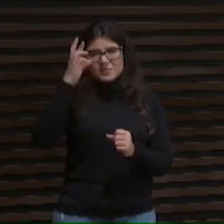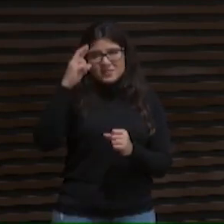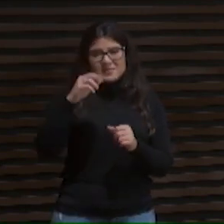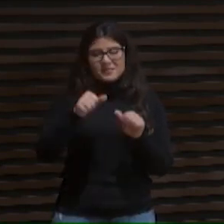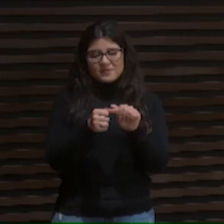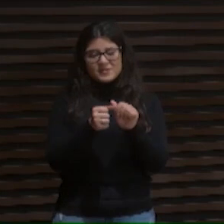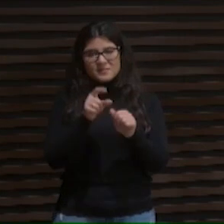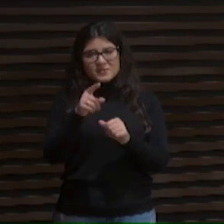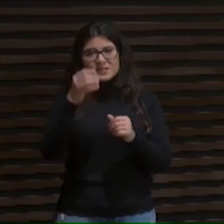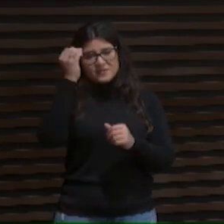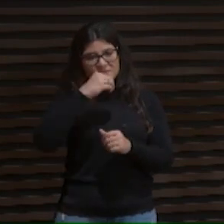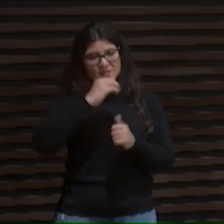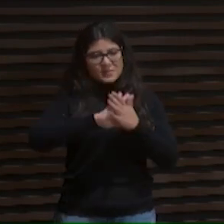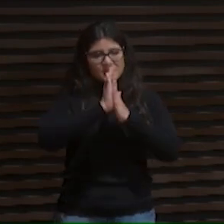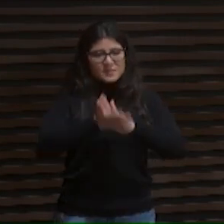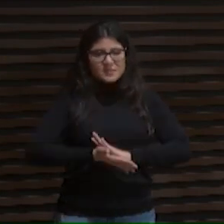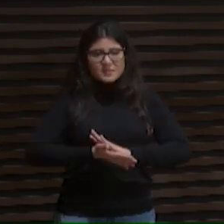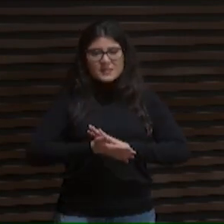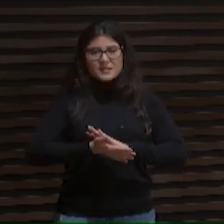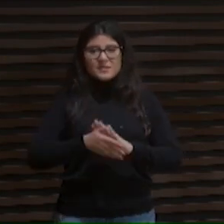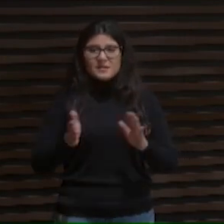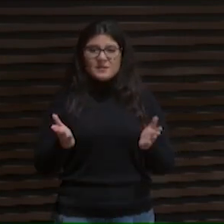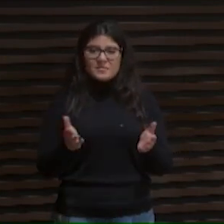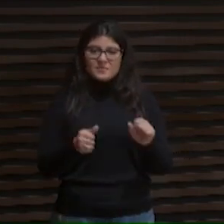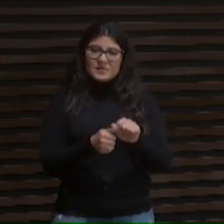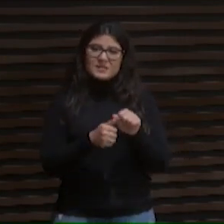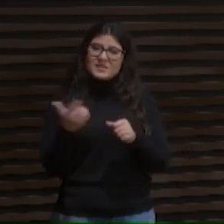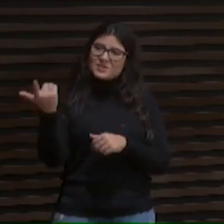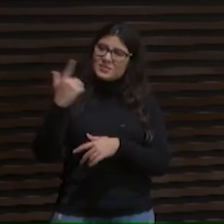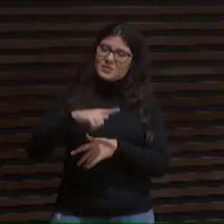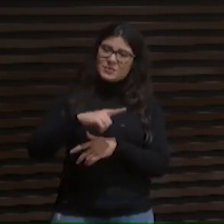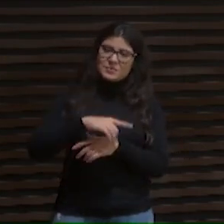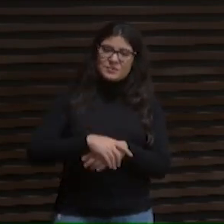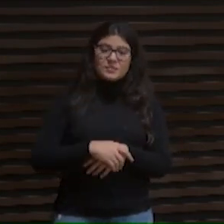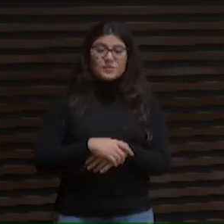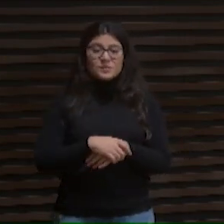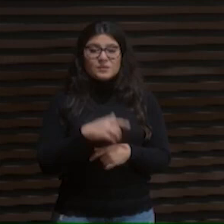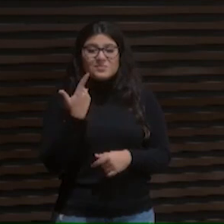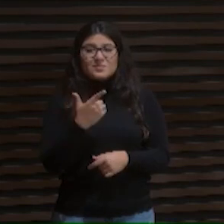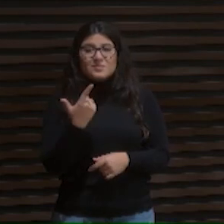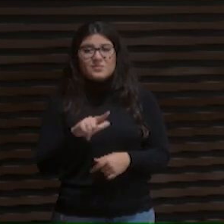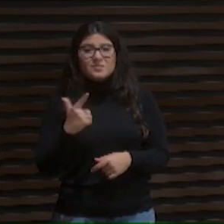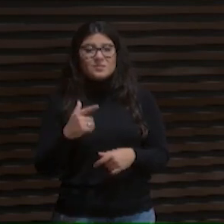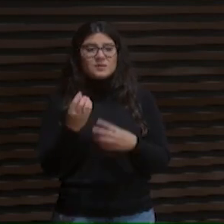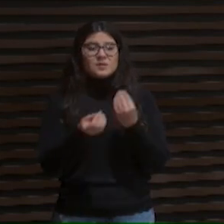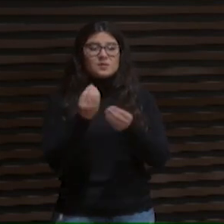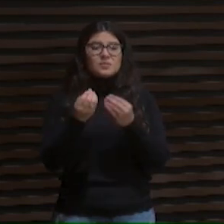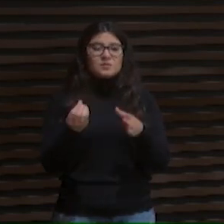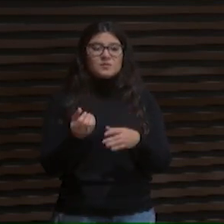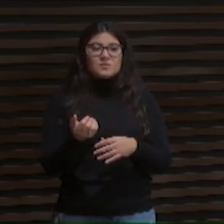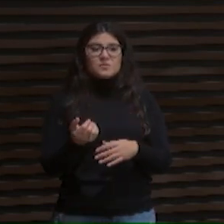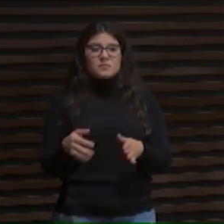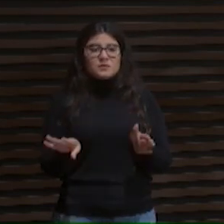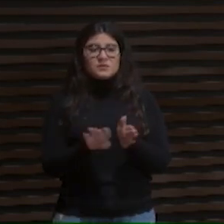moer, fazer pó para reconstruir esse vaso. Não há quem se achegue ao Evangelho achando que é